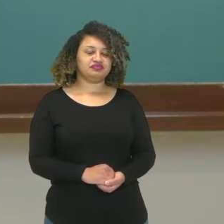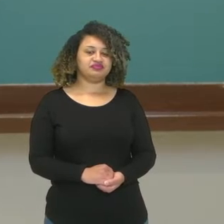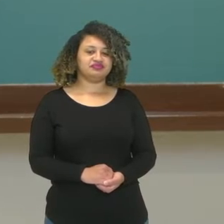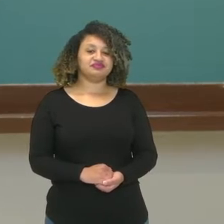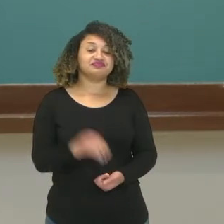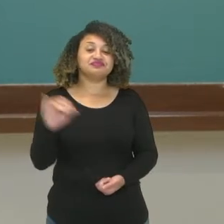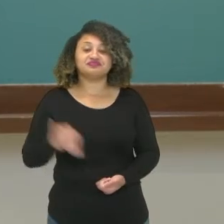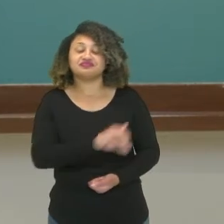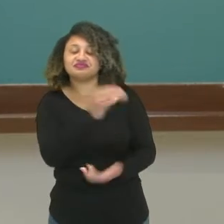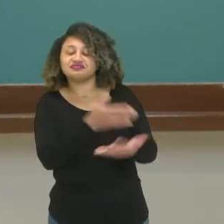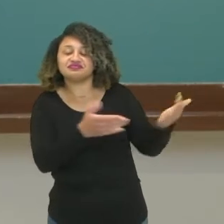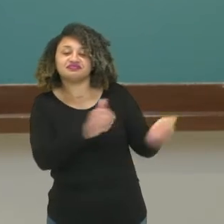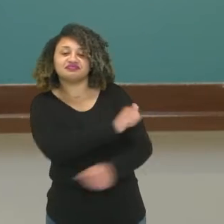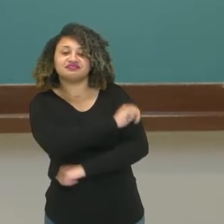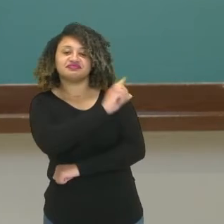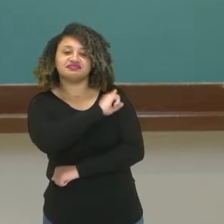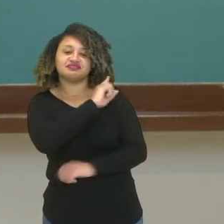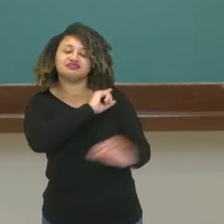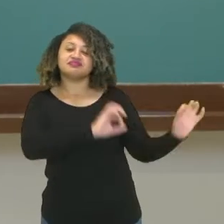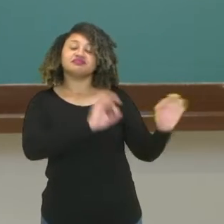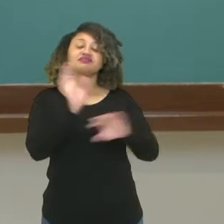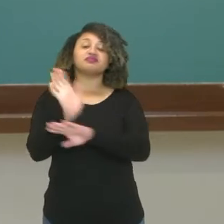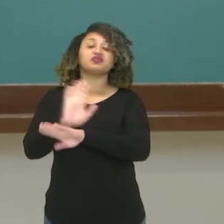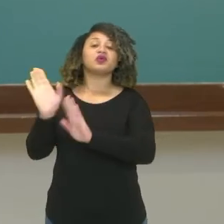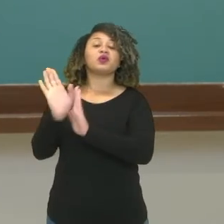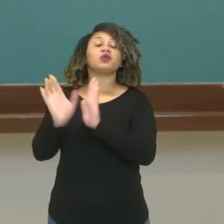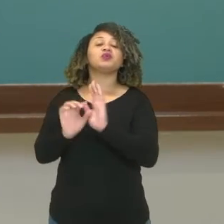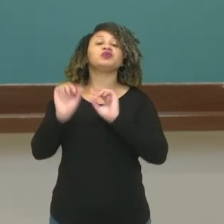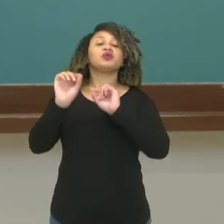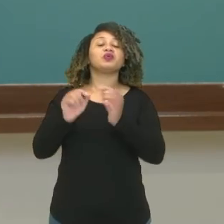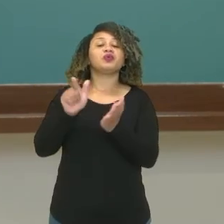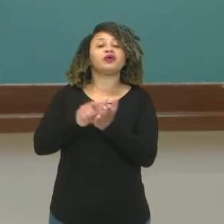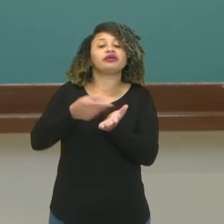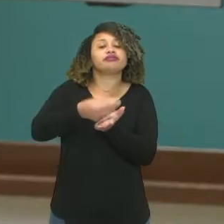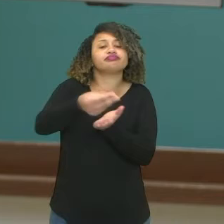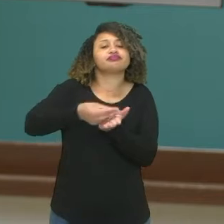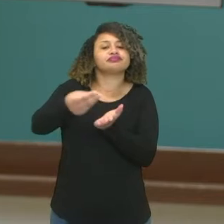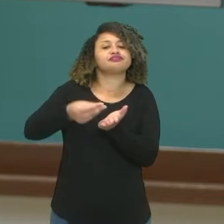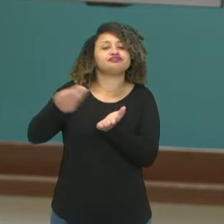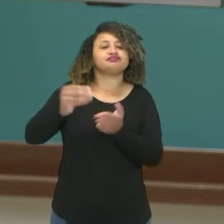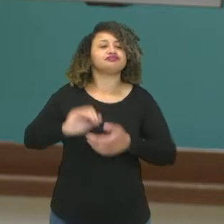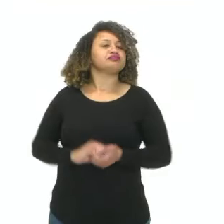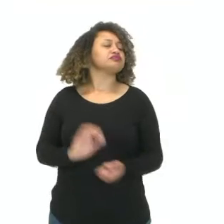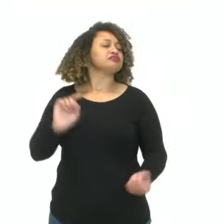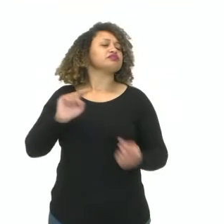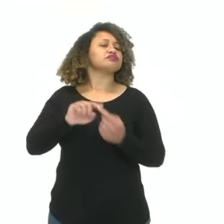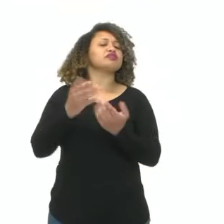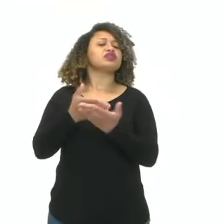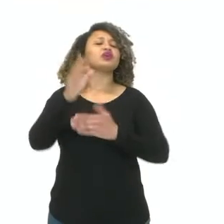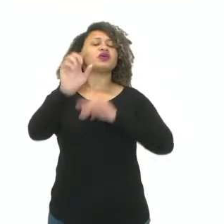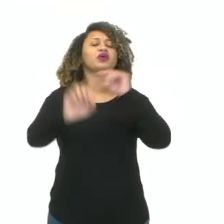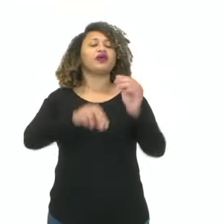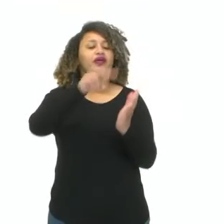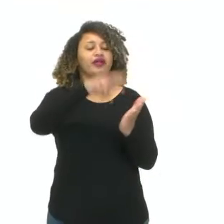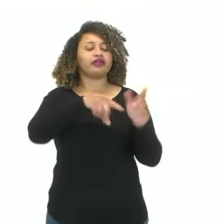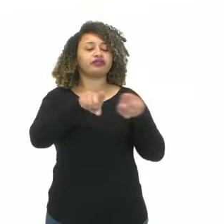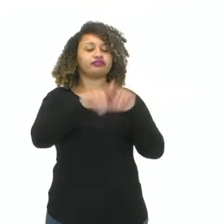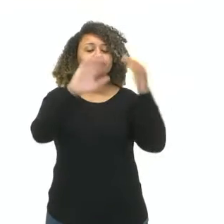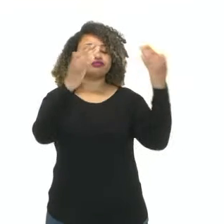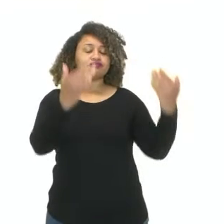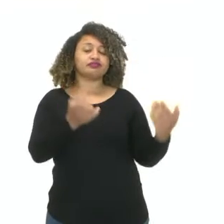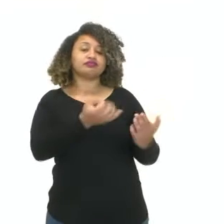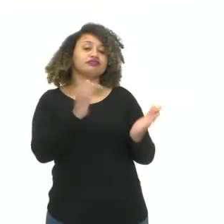Olá, estudantes da primeira série. Nesse vídeo vamos falar sobre panfleto. Objetivos: ler e analisar panfletos